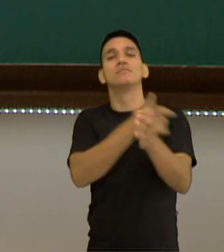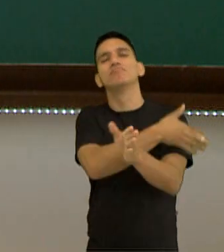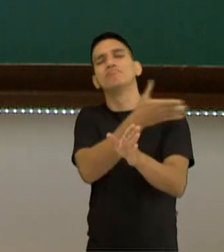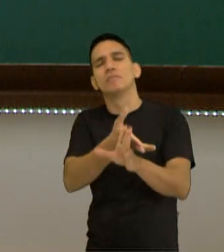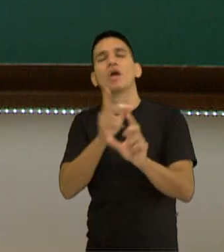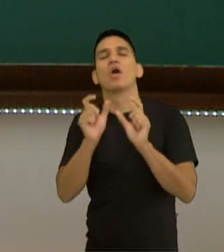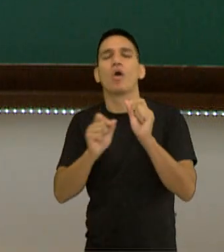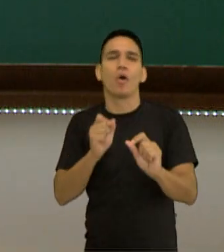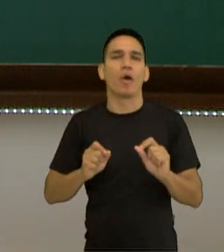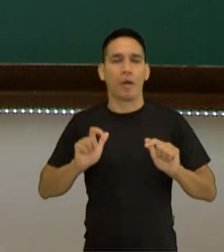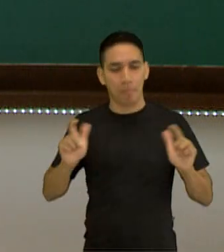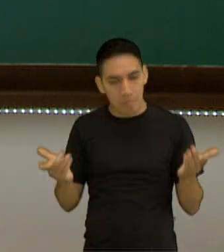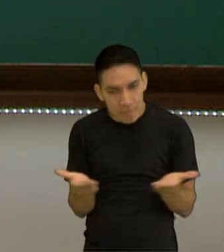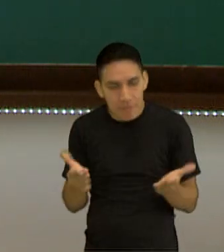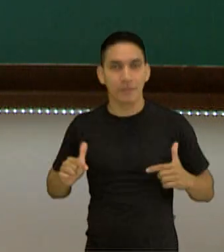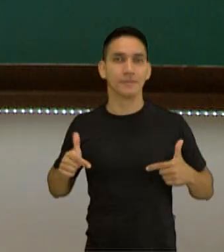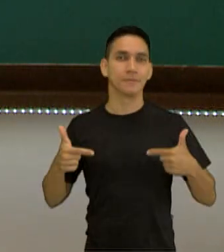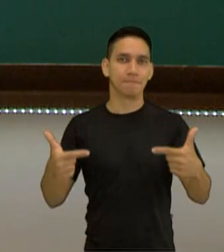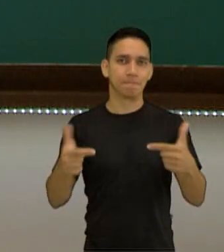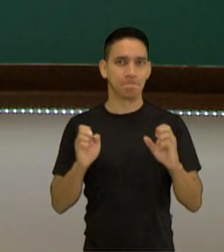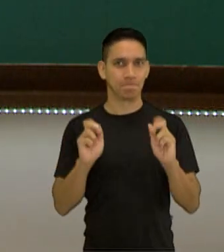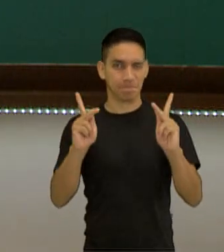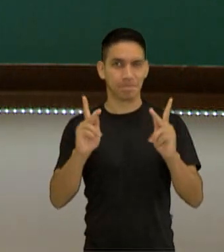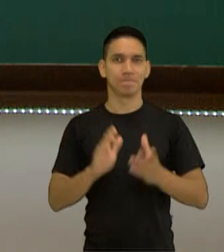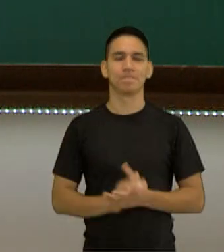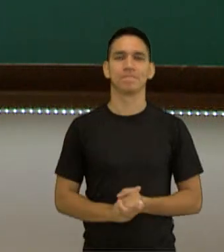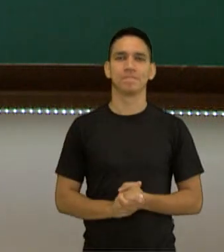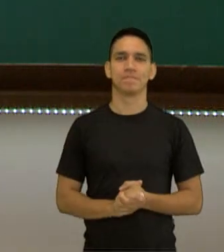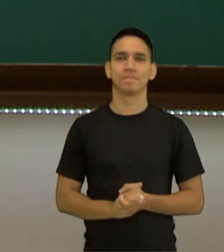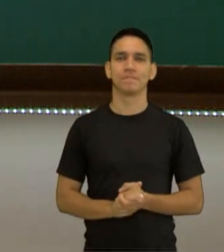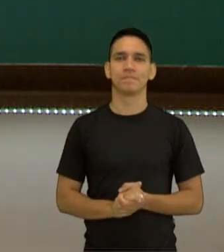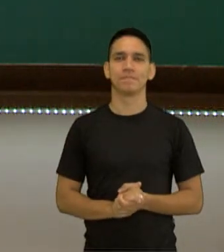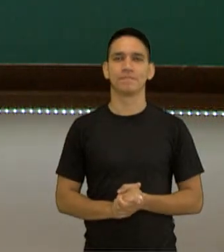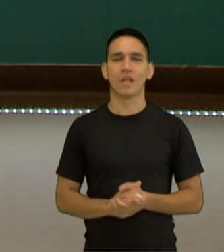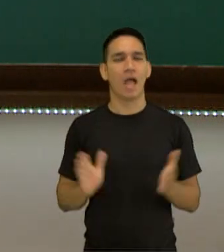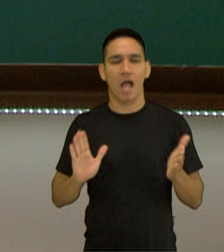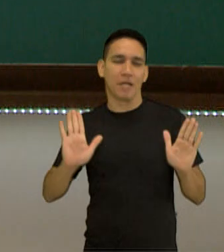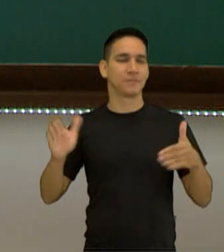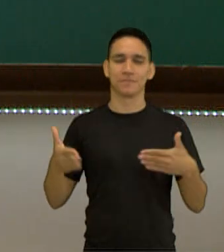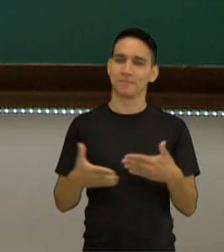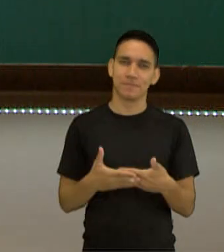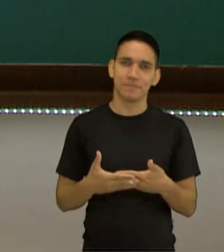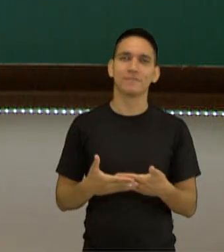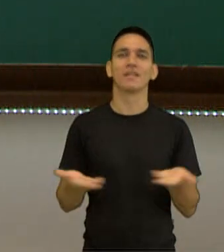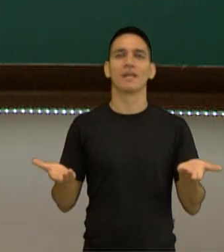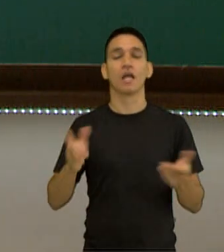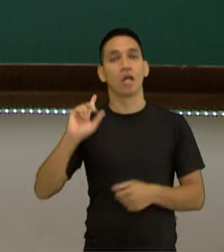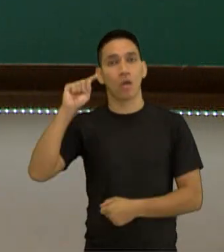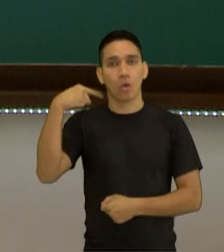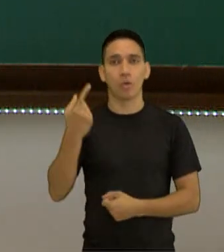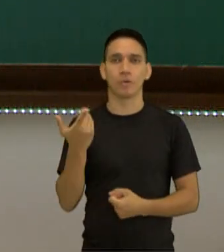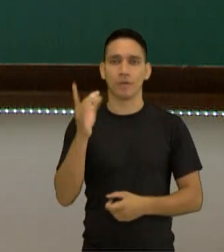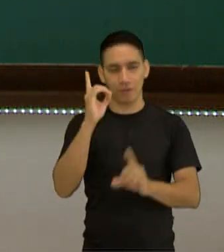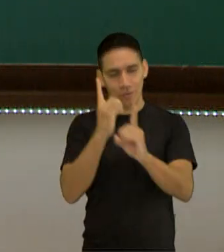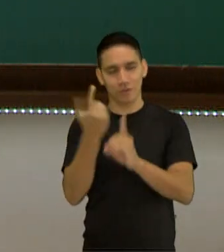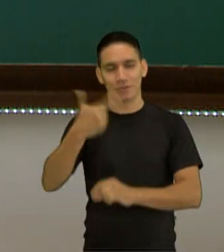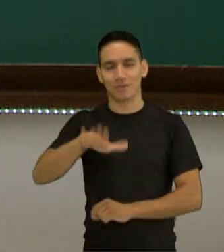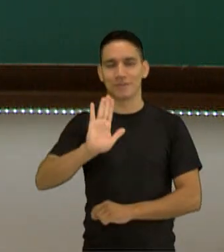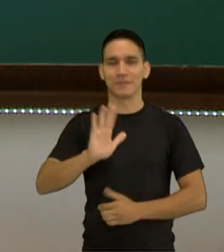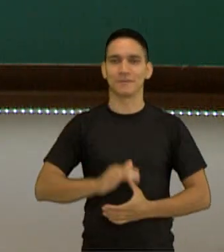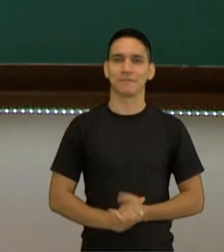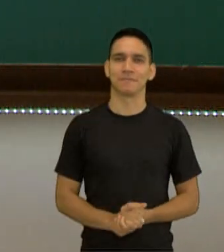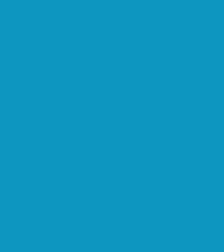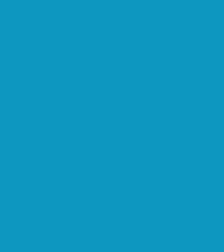nosso presente contínuo, ok? Ficamos por aqui e nos vemos em breve. See ya!